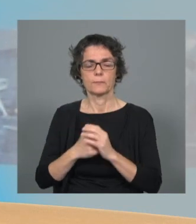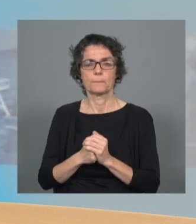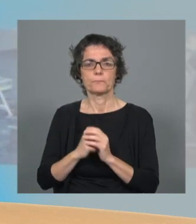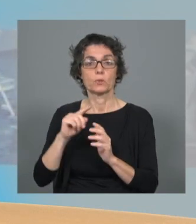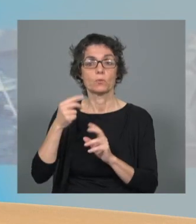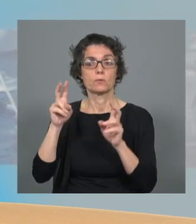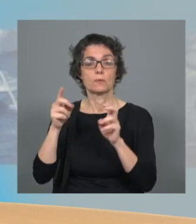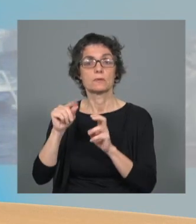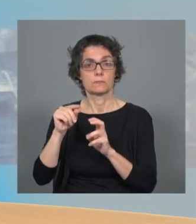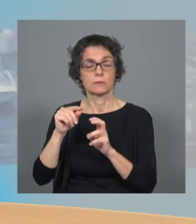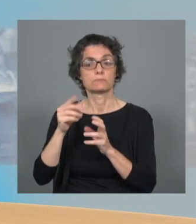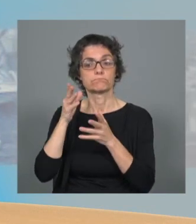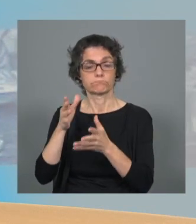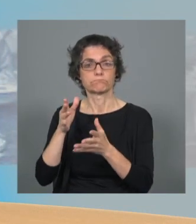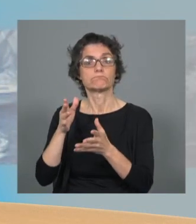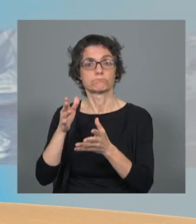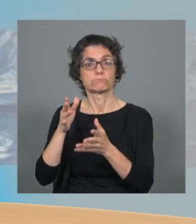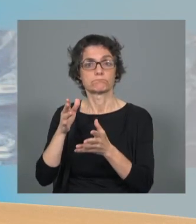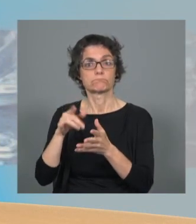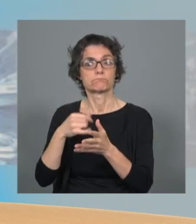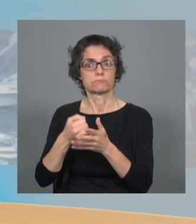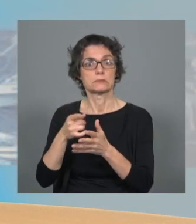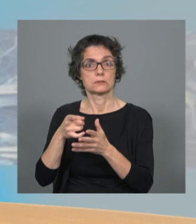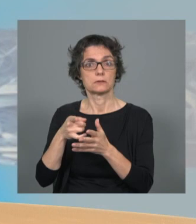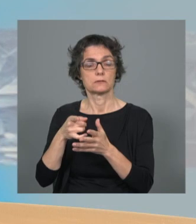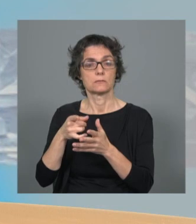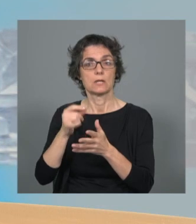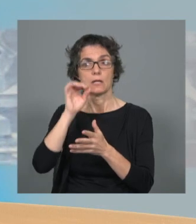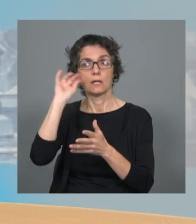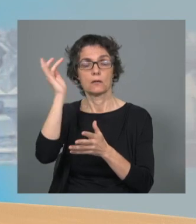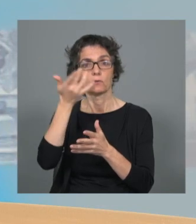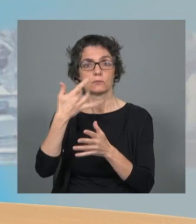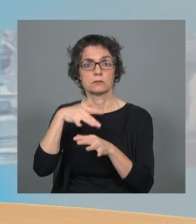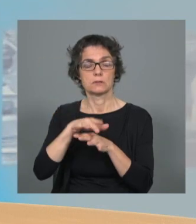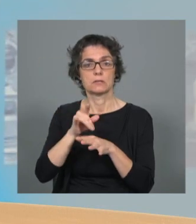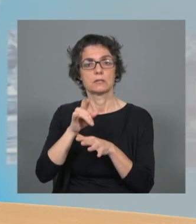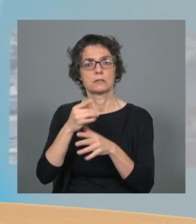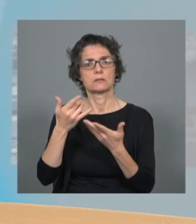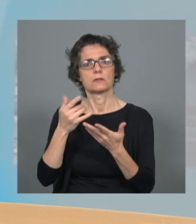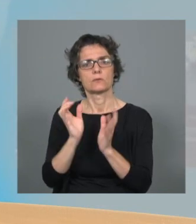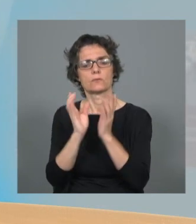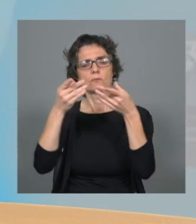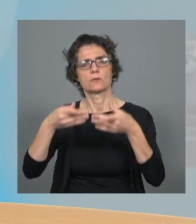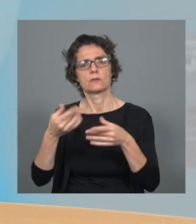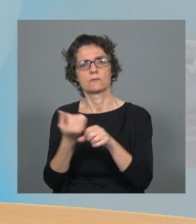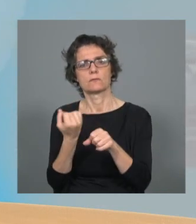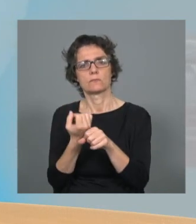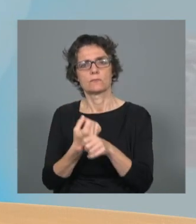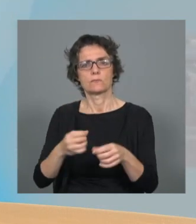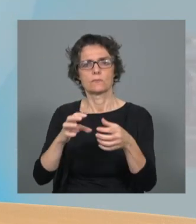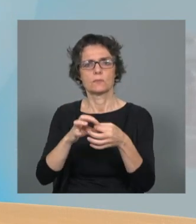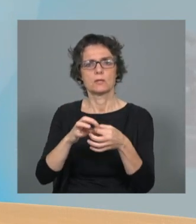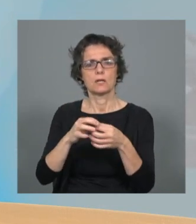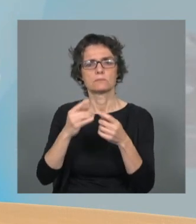tema que tem de merecer a atenção constante é a ecologia integral, agora impulsionada por uma plataforma de ação apresentada